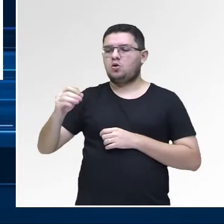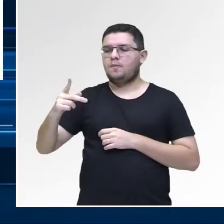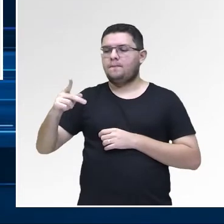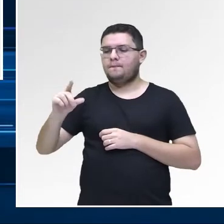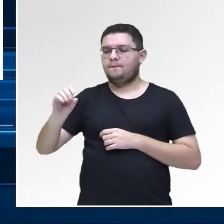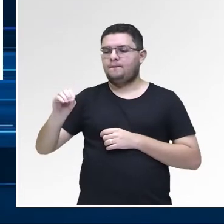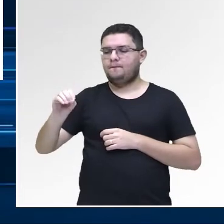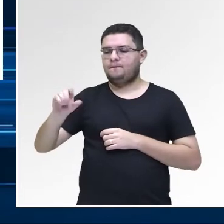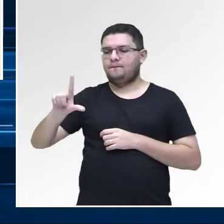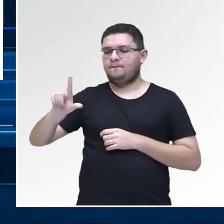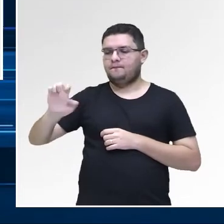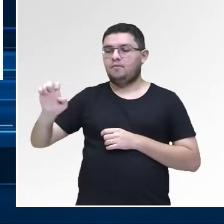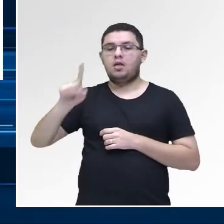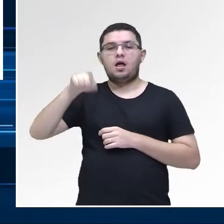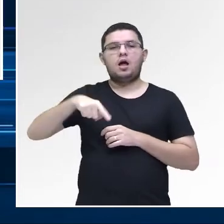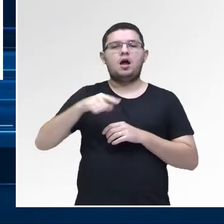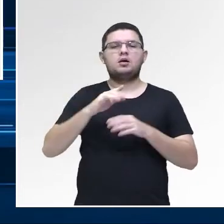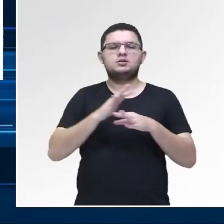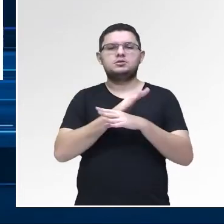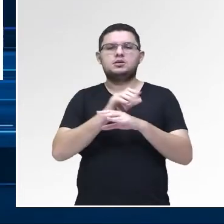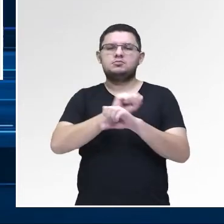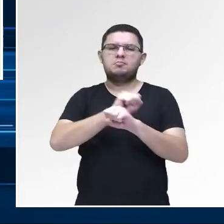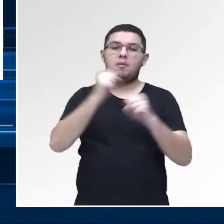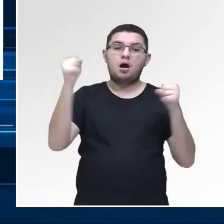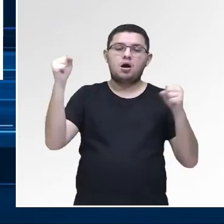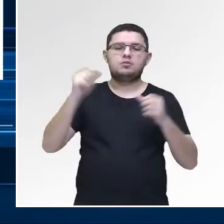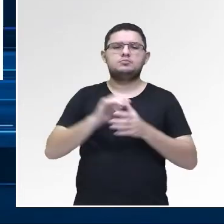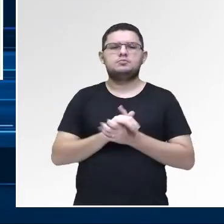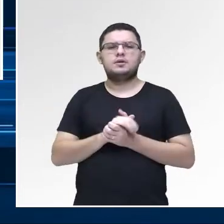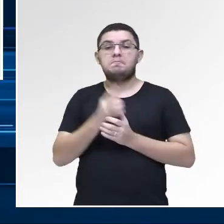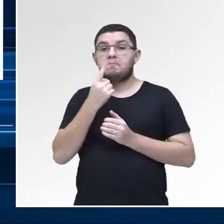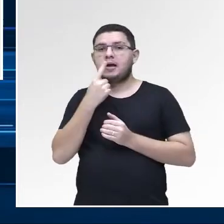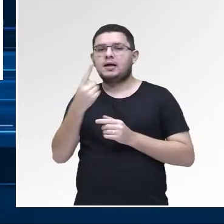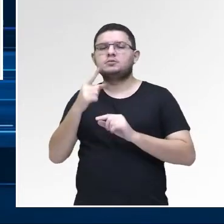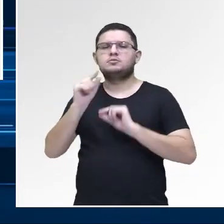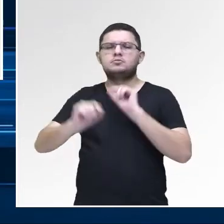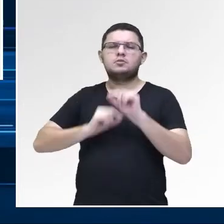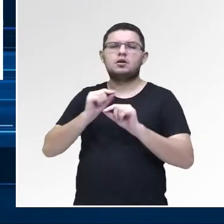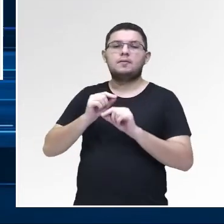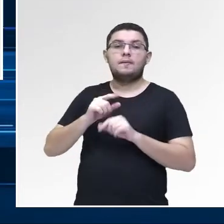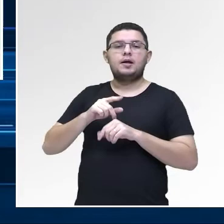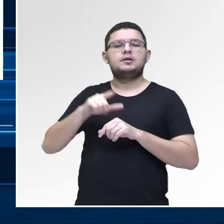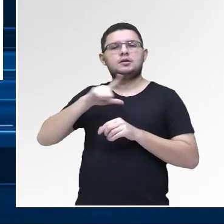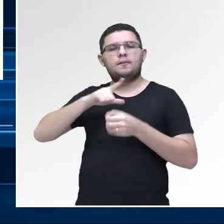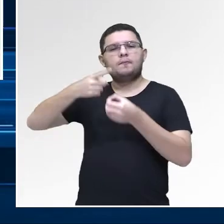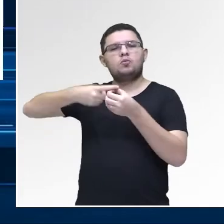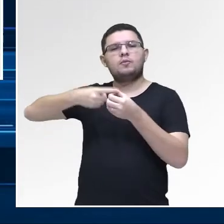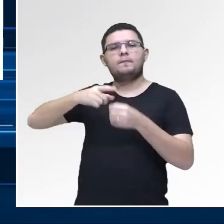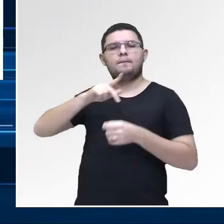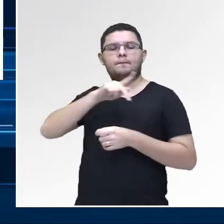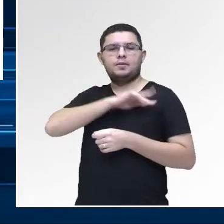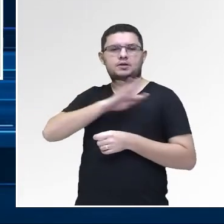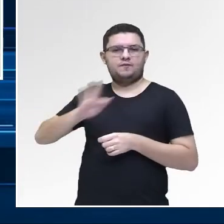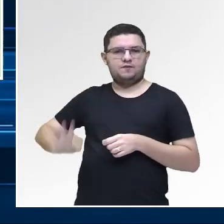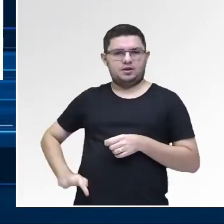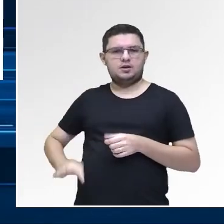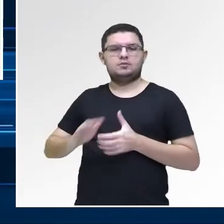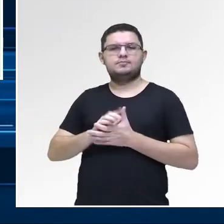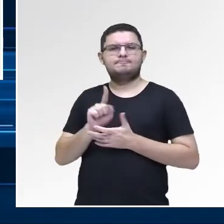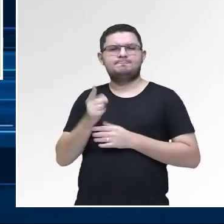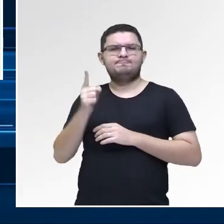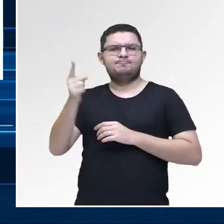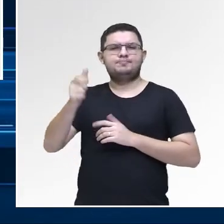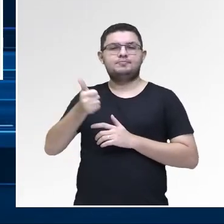metropolitana de Manaus, olha, temos aí também Presidente Figueiredo, né? 108 quilômetros distante